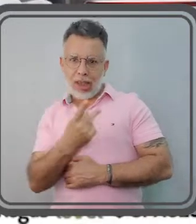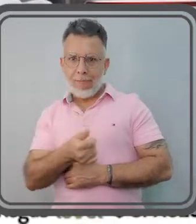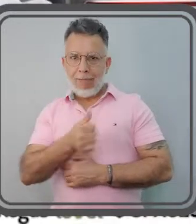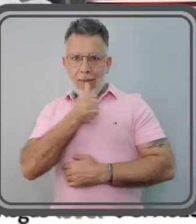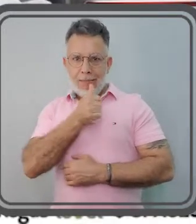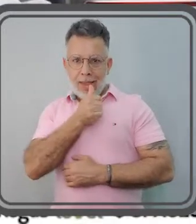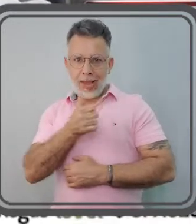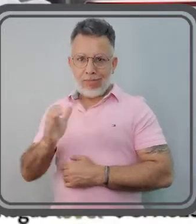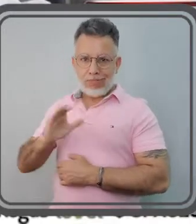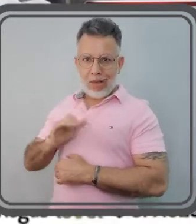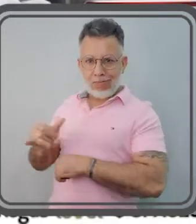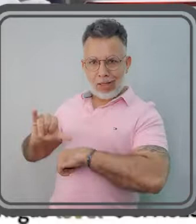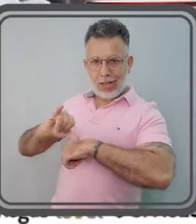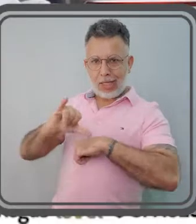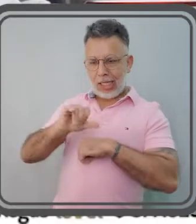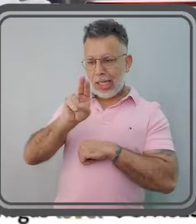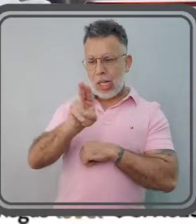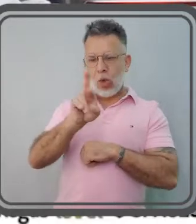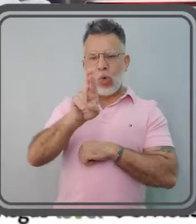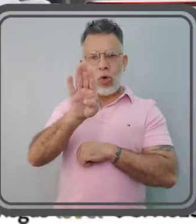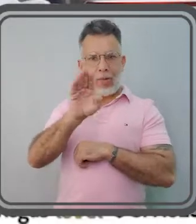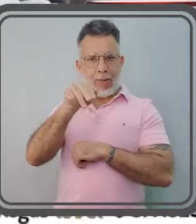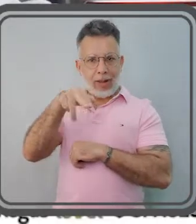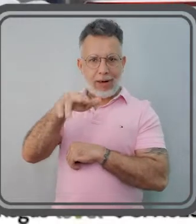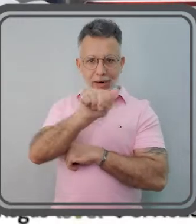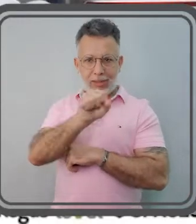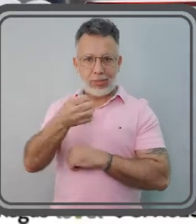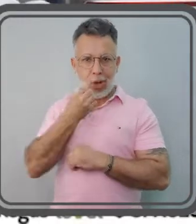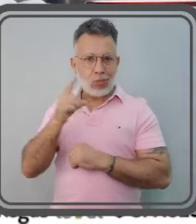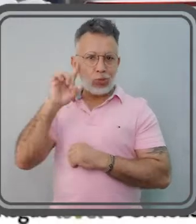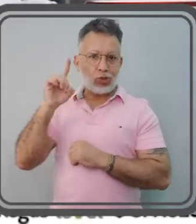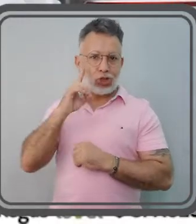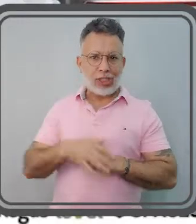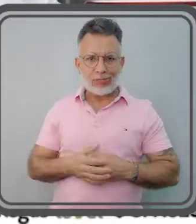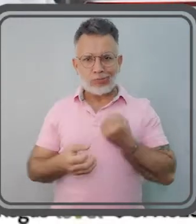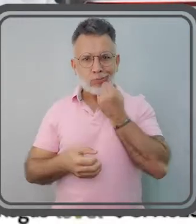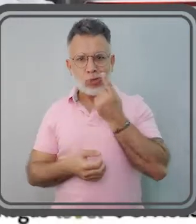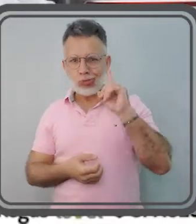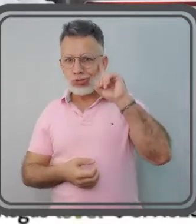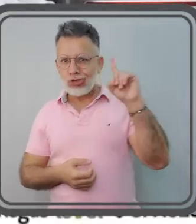Bom dia, Adriano! Obrigado aí pelo convite, cara. Tá me ouvindo?